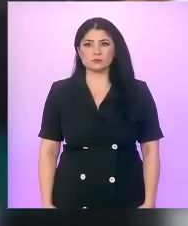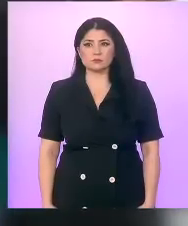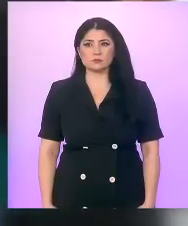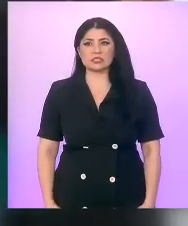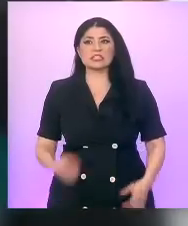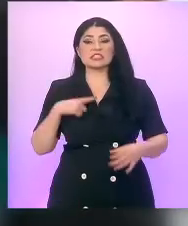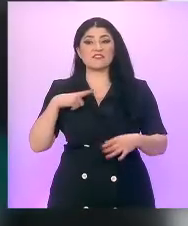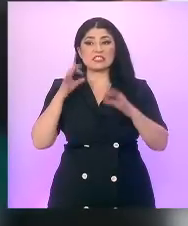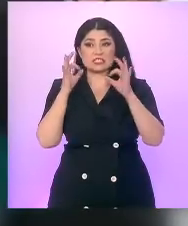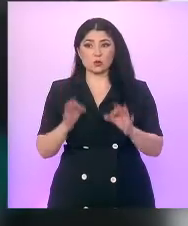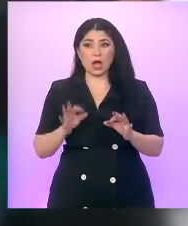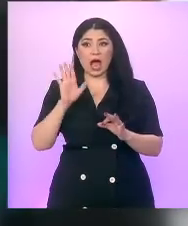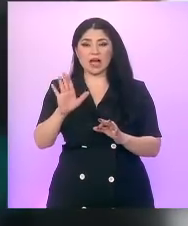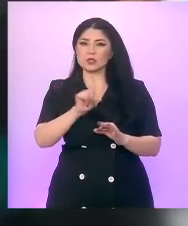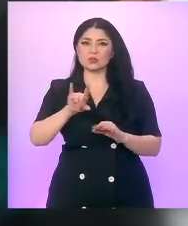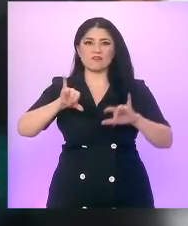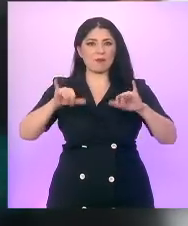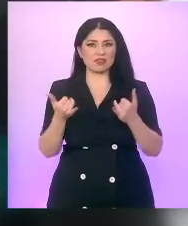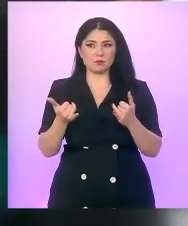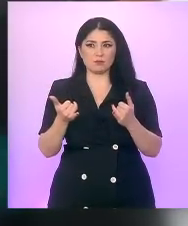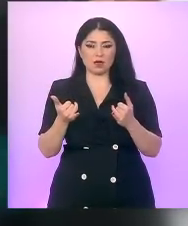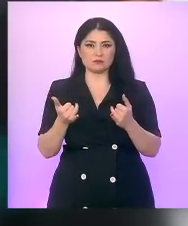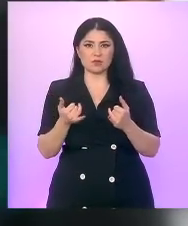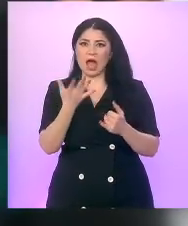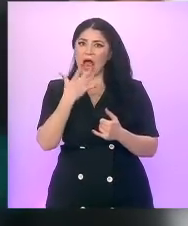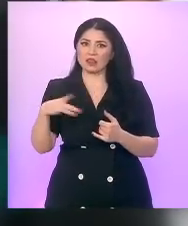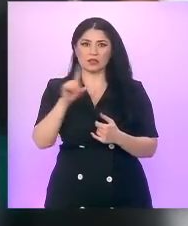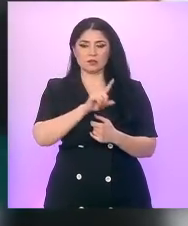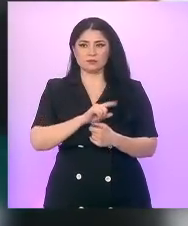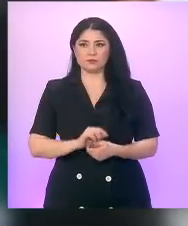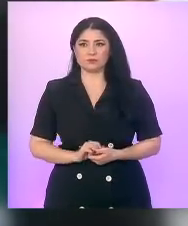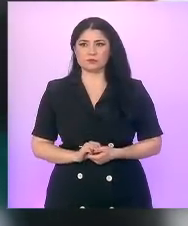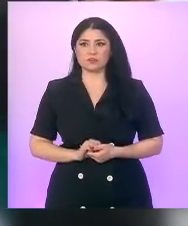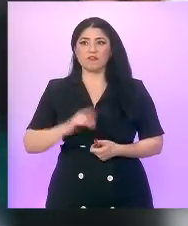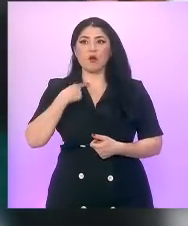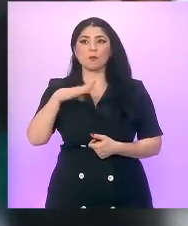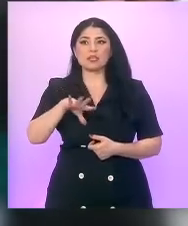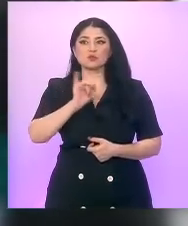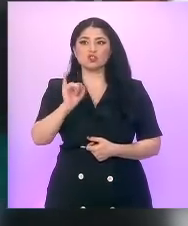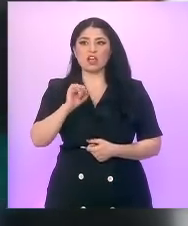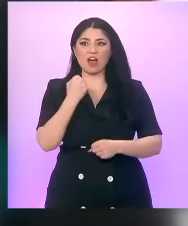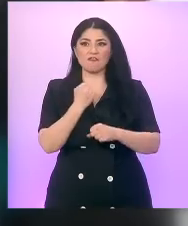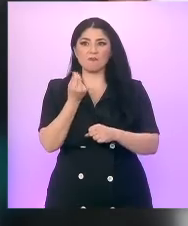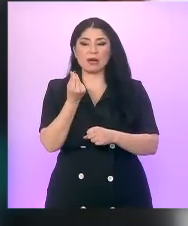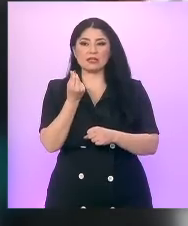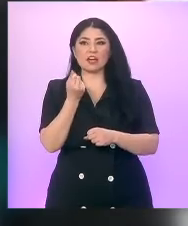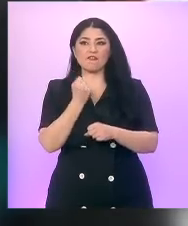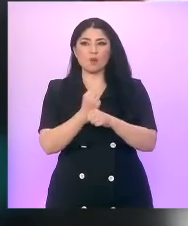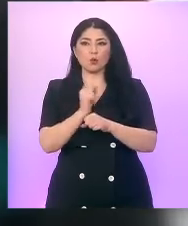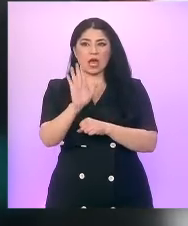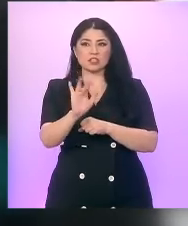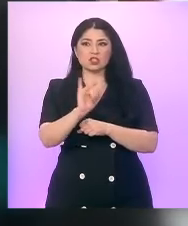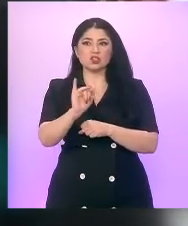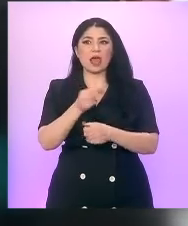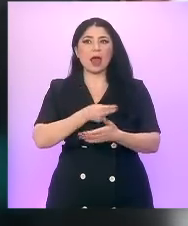Pode ficar certo que isso não se repetirá e nós vamos tentar descobrir quem financiou isso, quem pagou